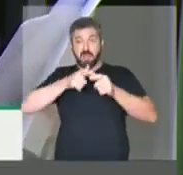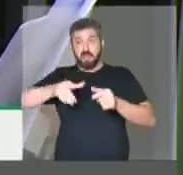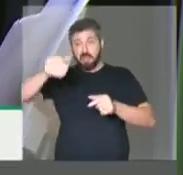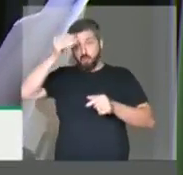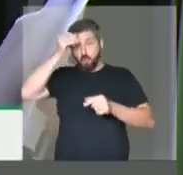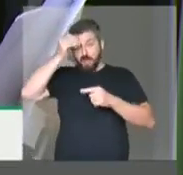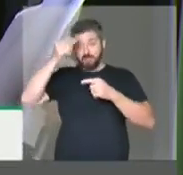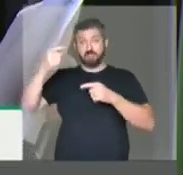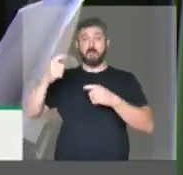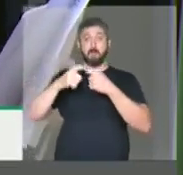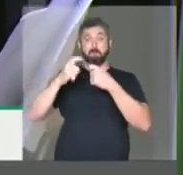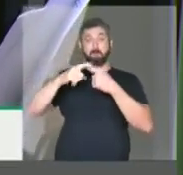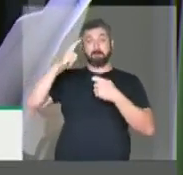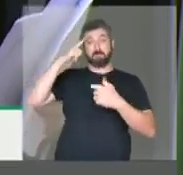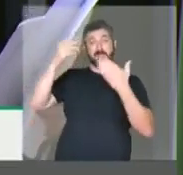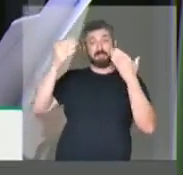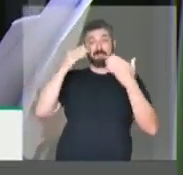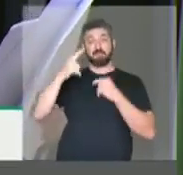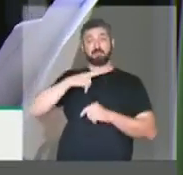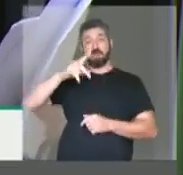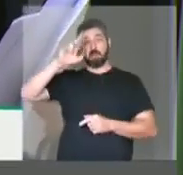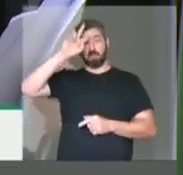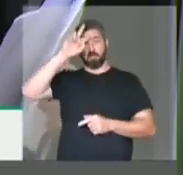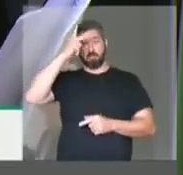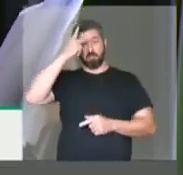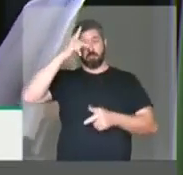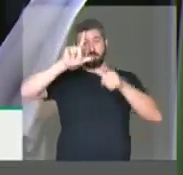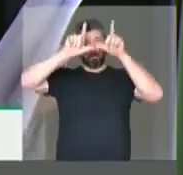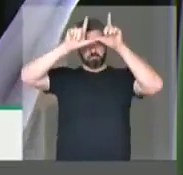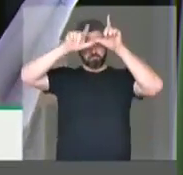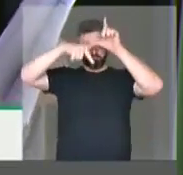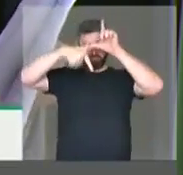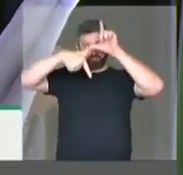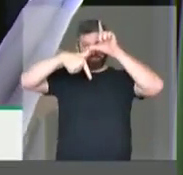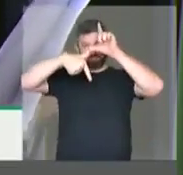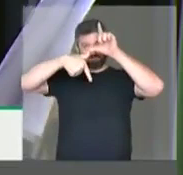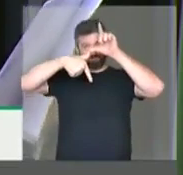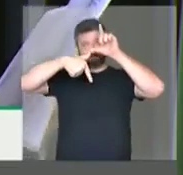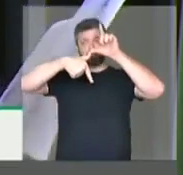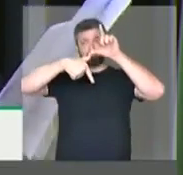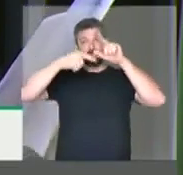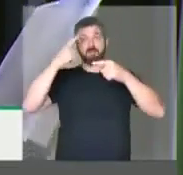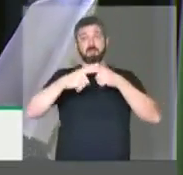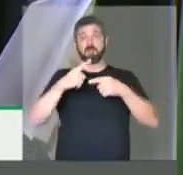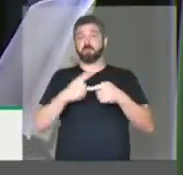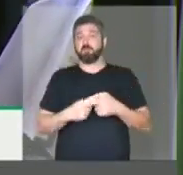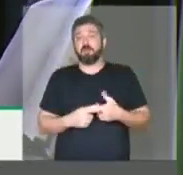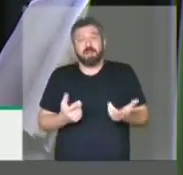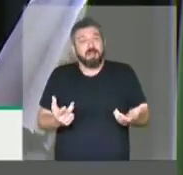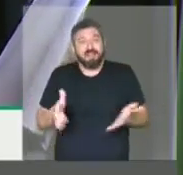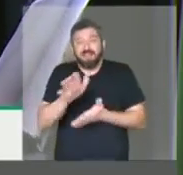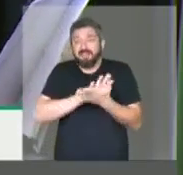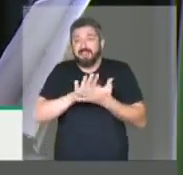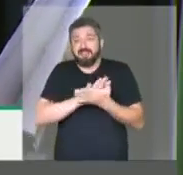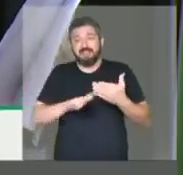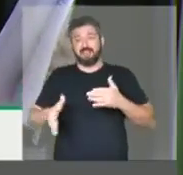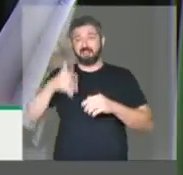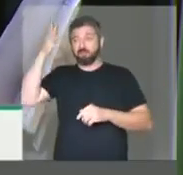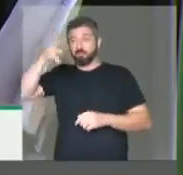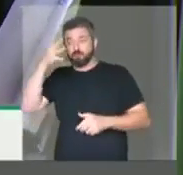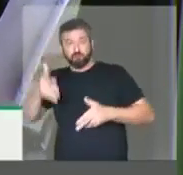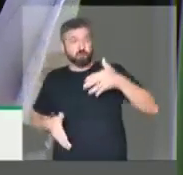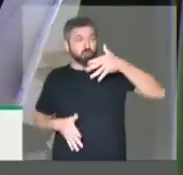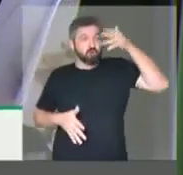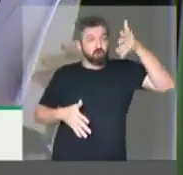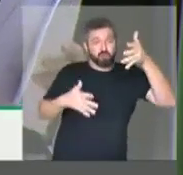linguagem psiquiátrica está bipolarmente transtornado, sobretudo porque nada indica que os dois discursos